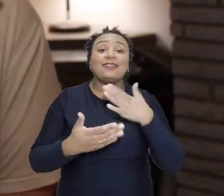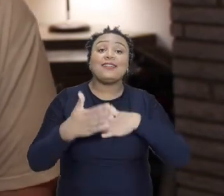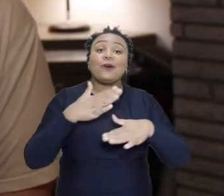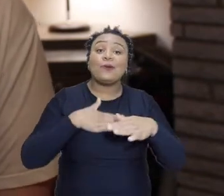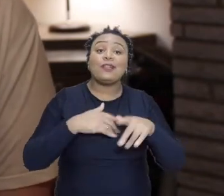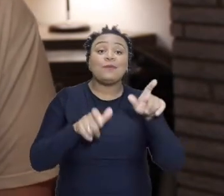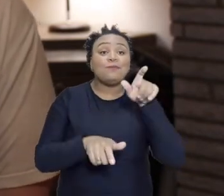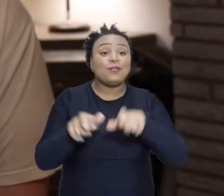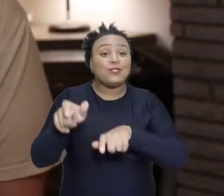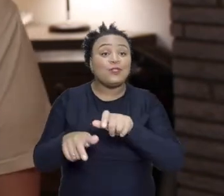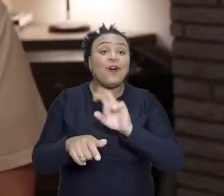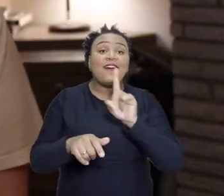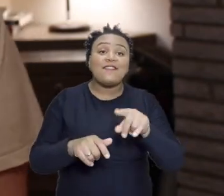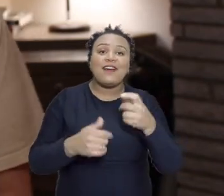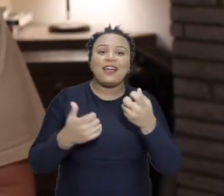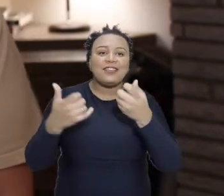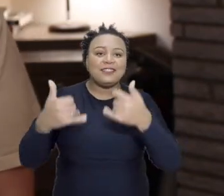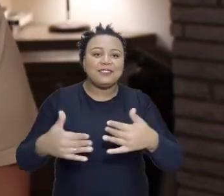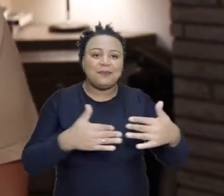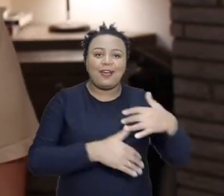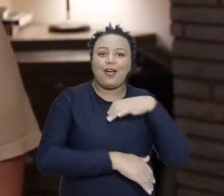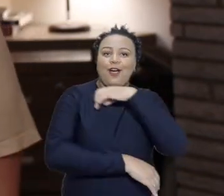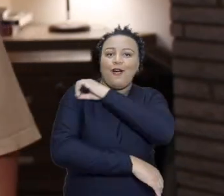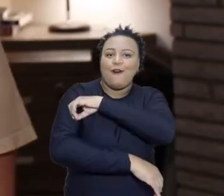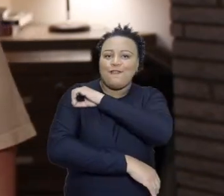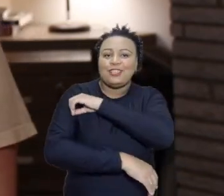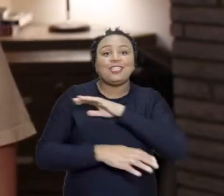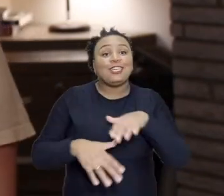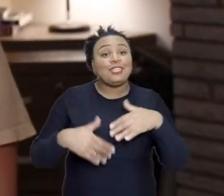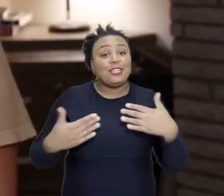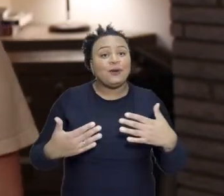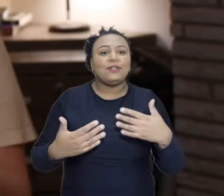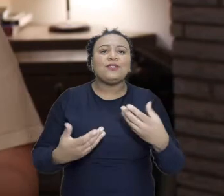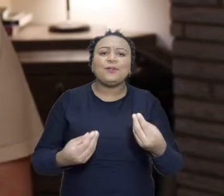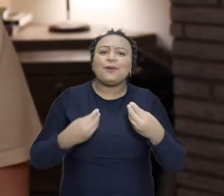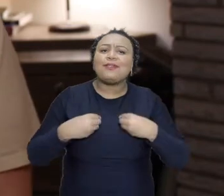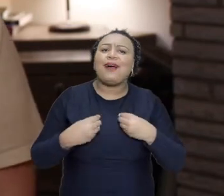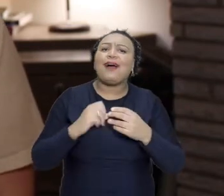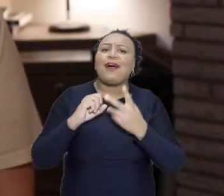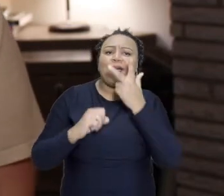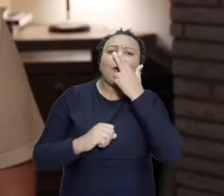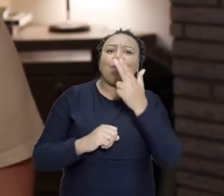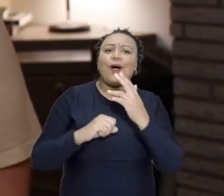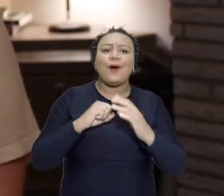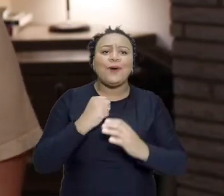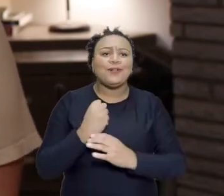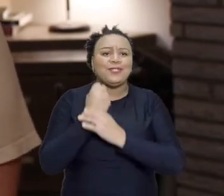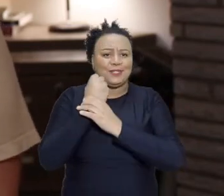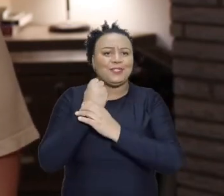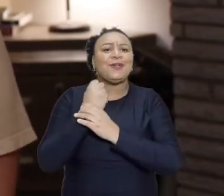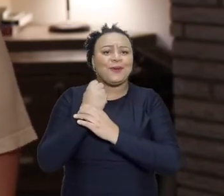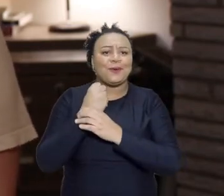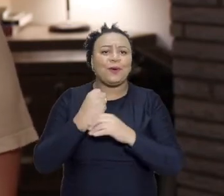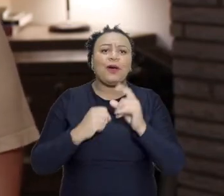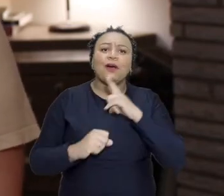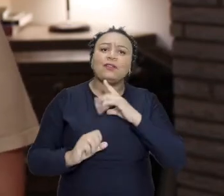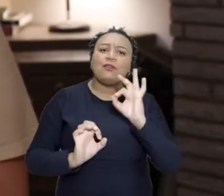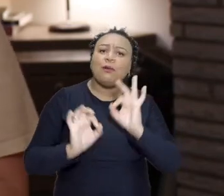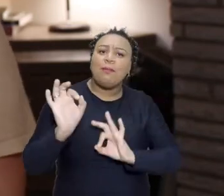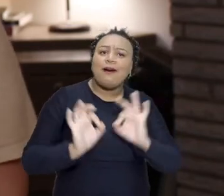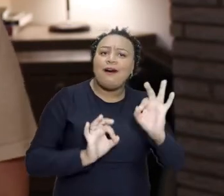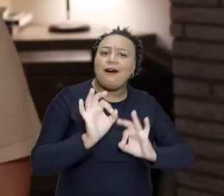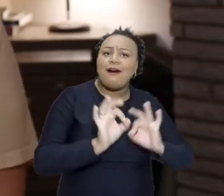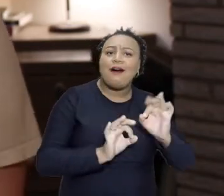abordar a oficina. Então isso traz uma segurança até para você e uma organização, que é o que a